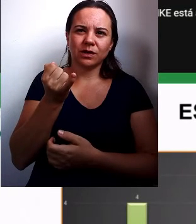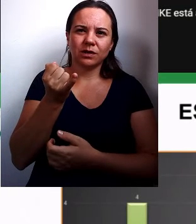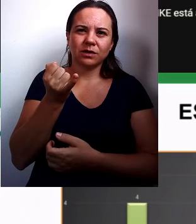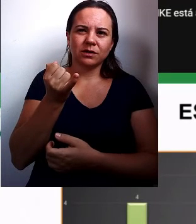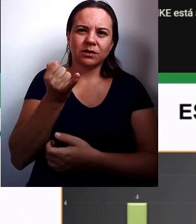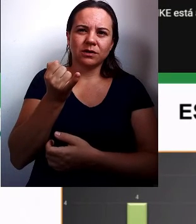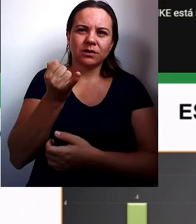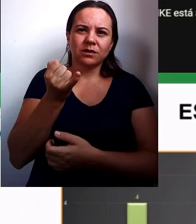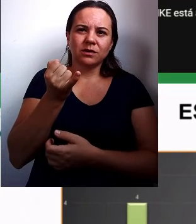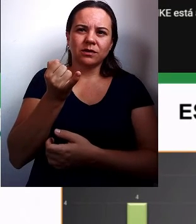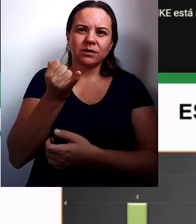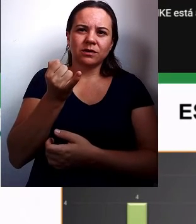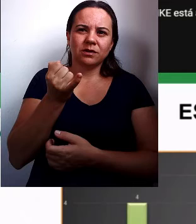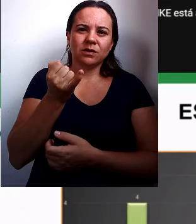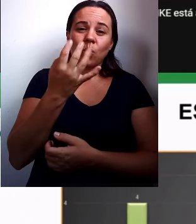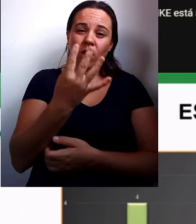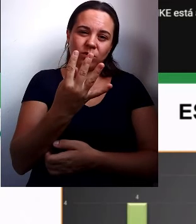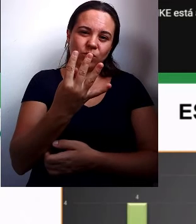de